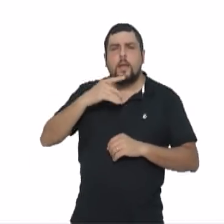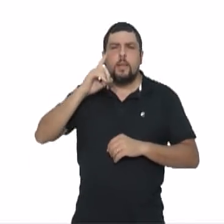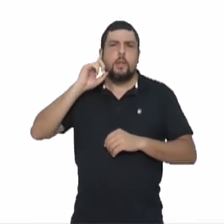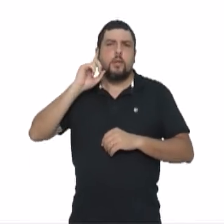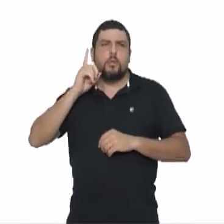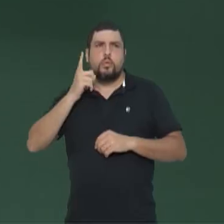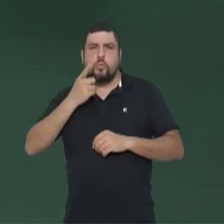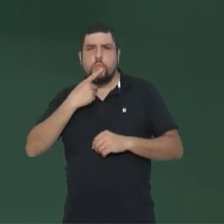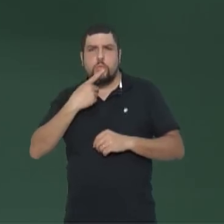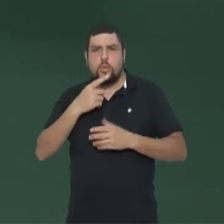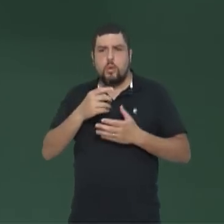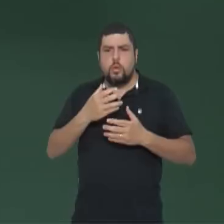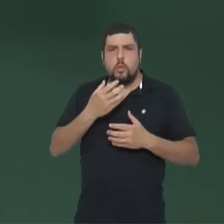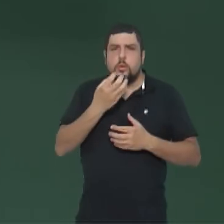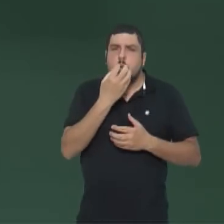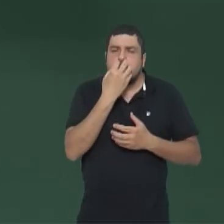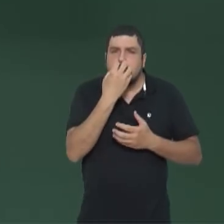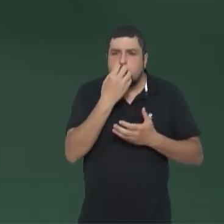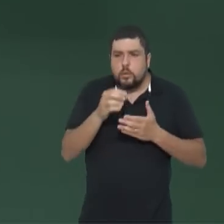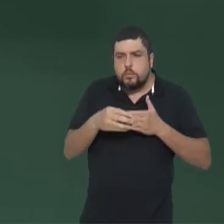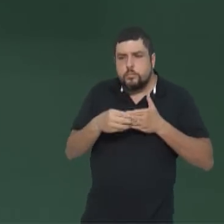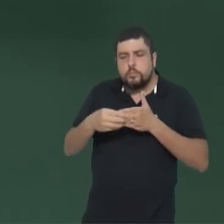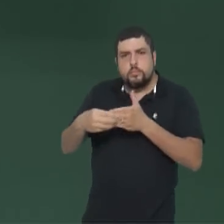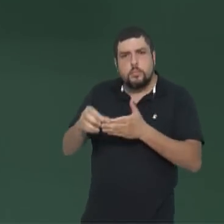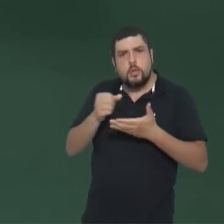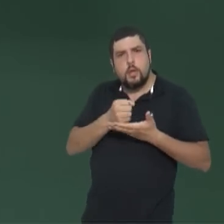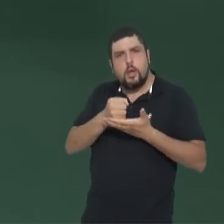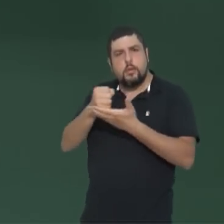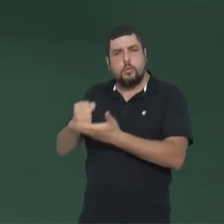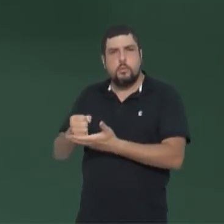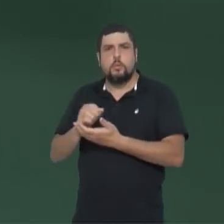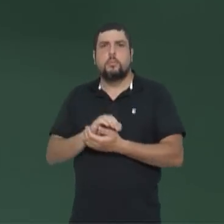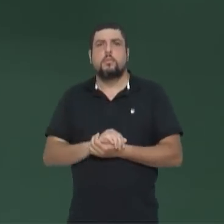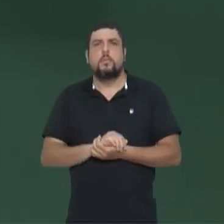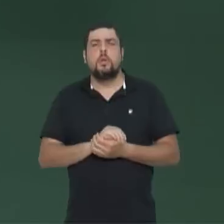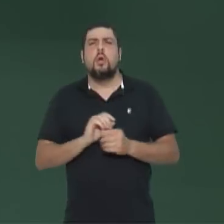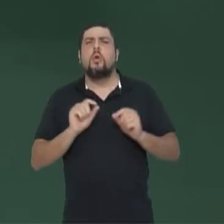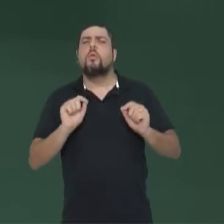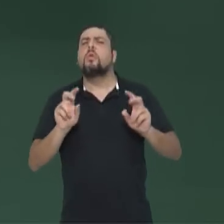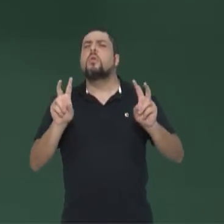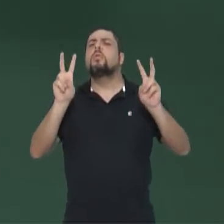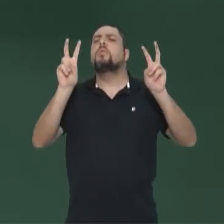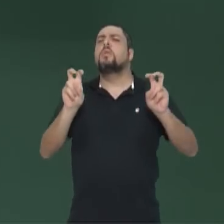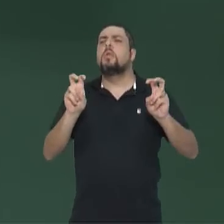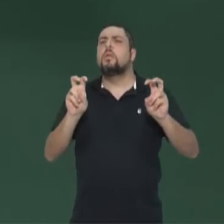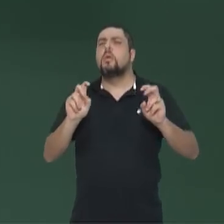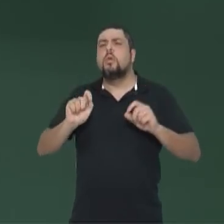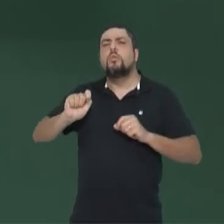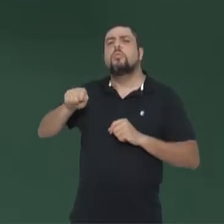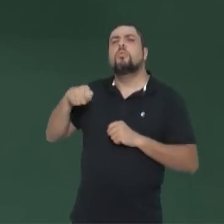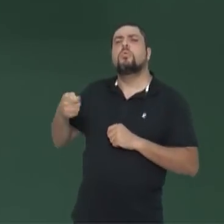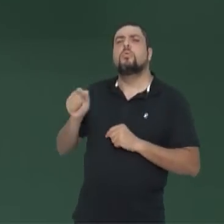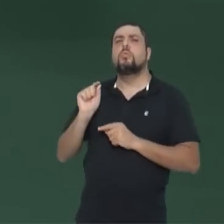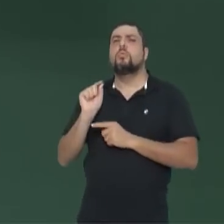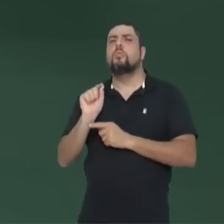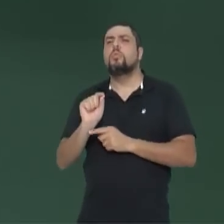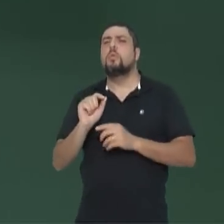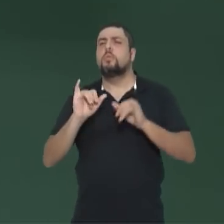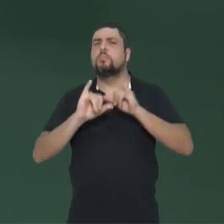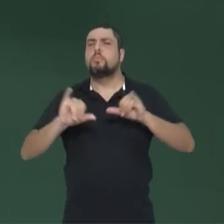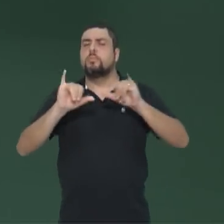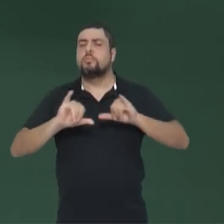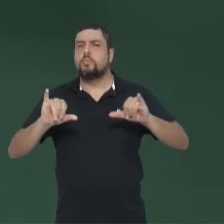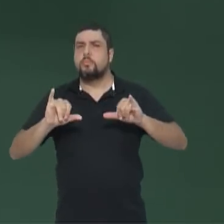na Grã-Bretanha? Então, com base nisso que nós lemos, qual que é o tema? Sobre o que é a